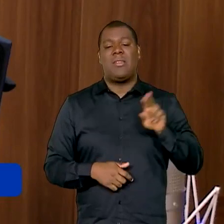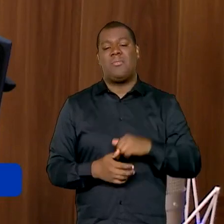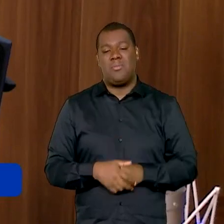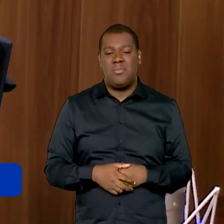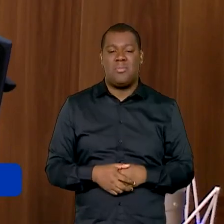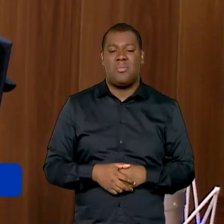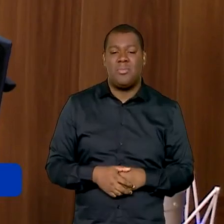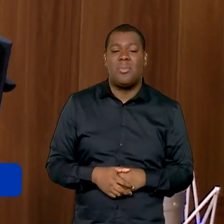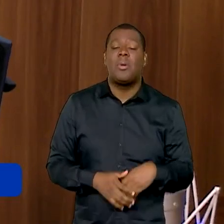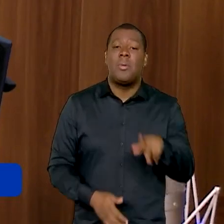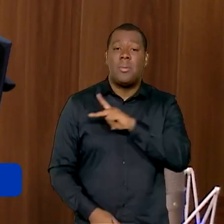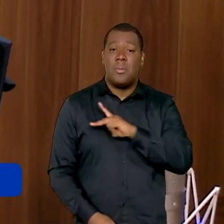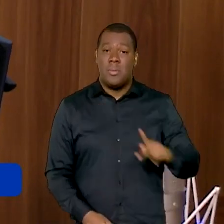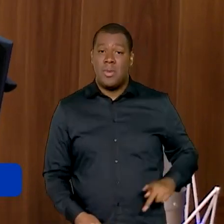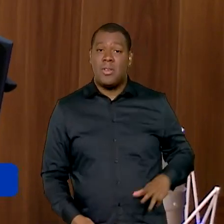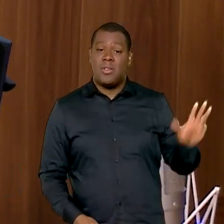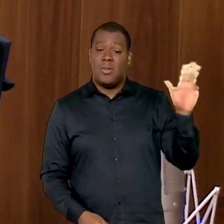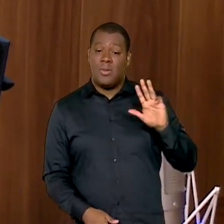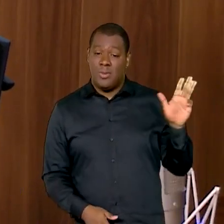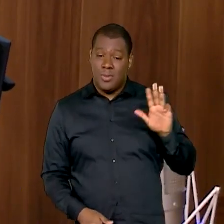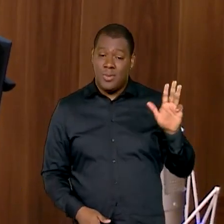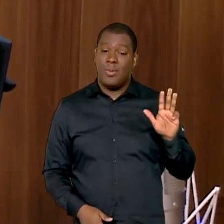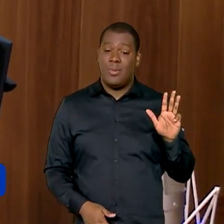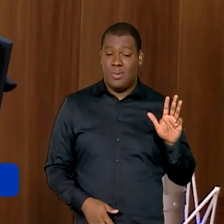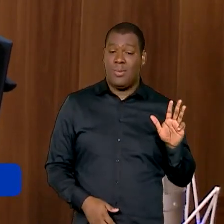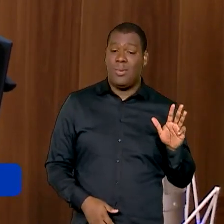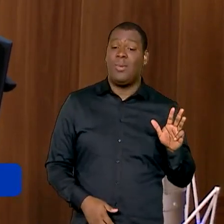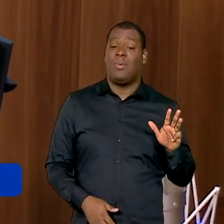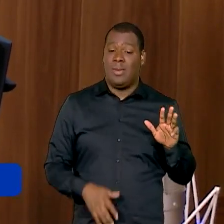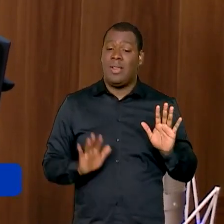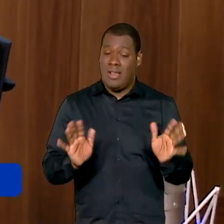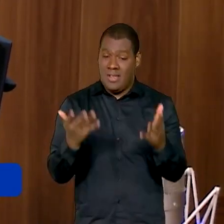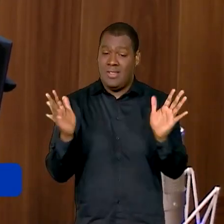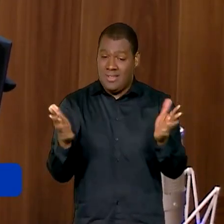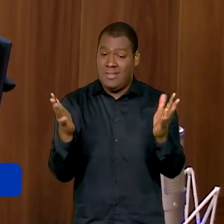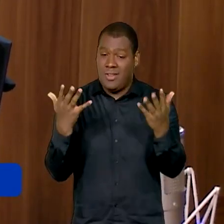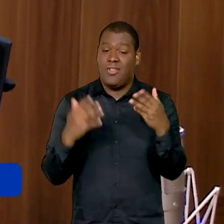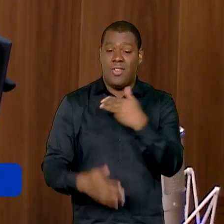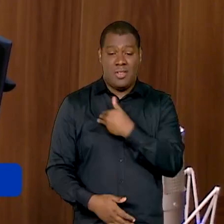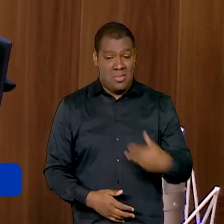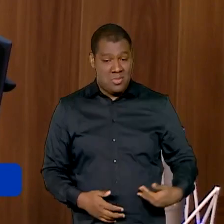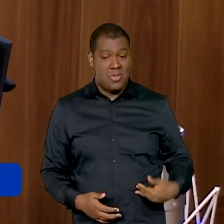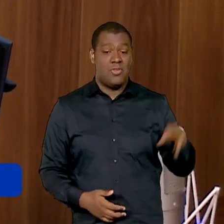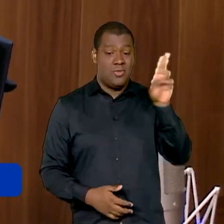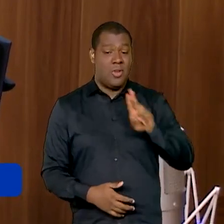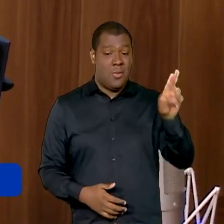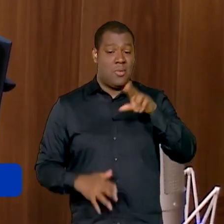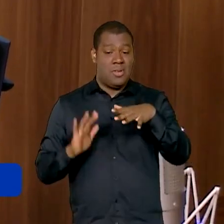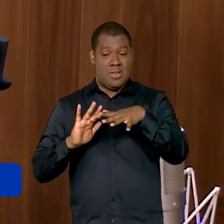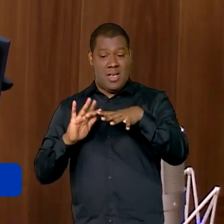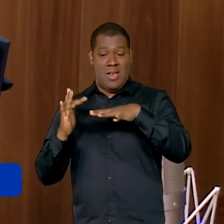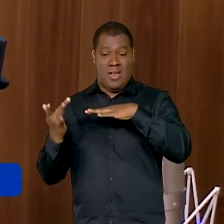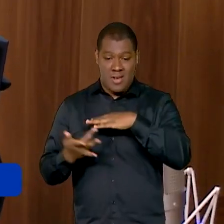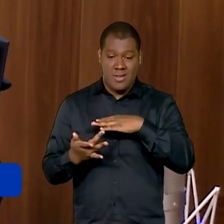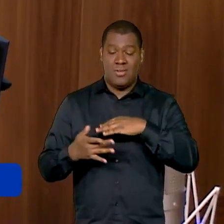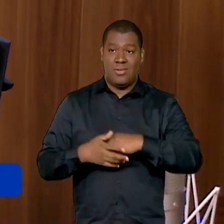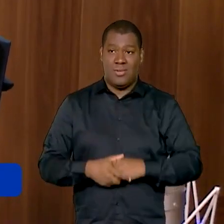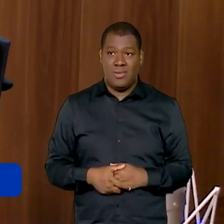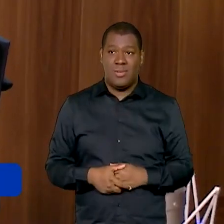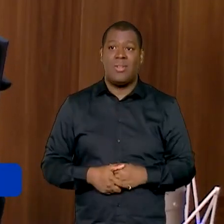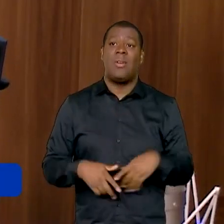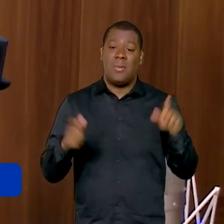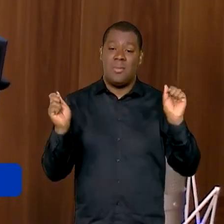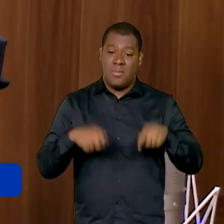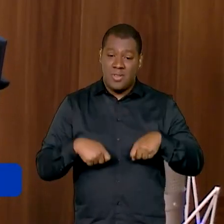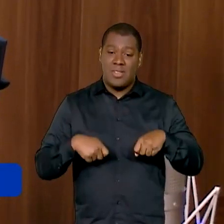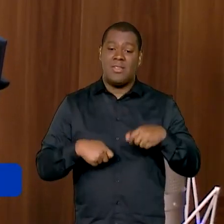o presidente gosta de chamar de rede digital, né? Mas é importantíssimo, e possibilita uma interação maior,